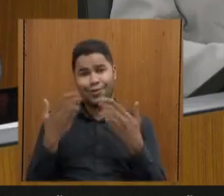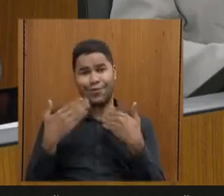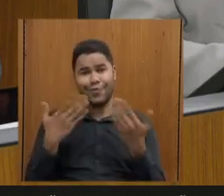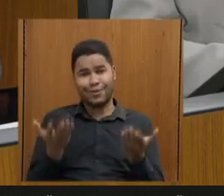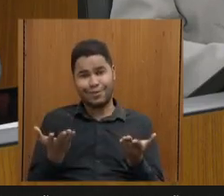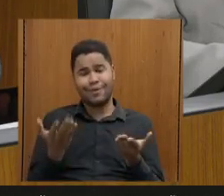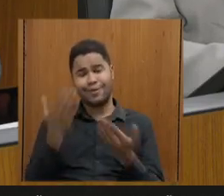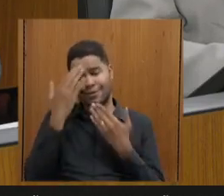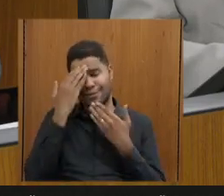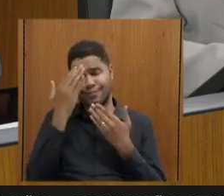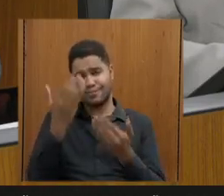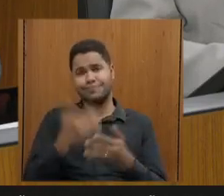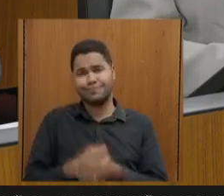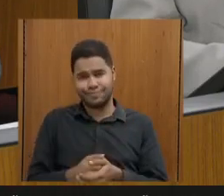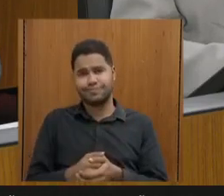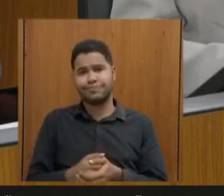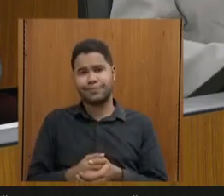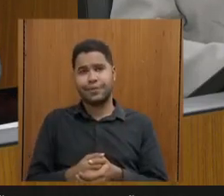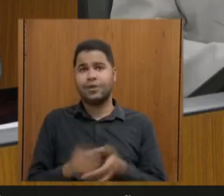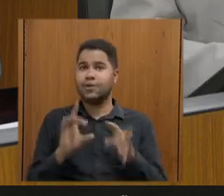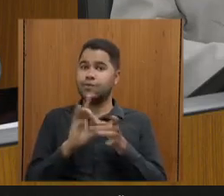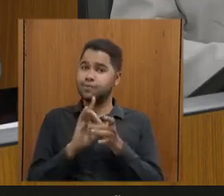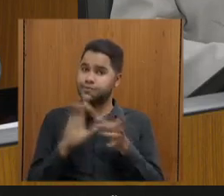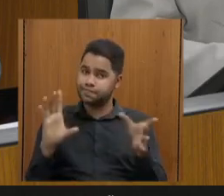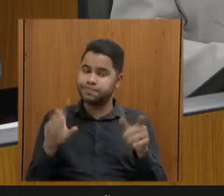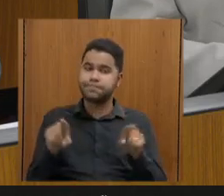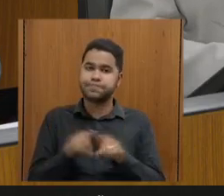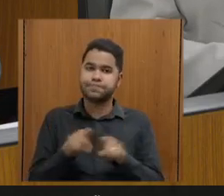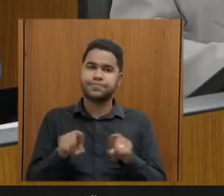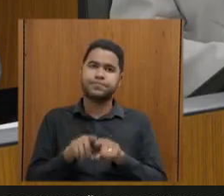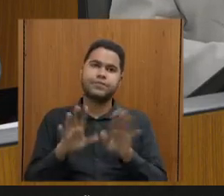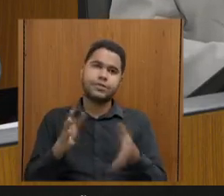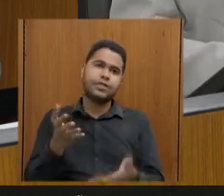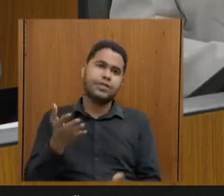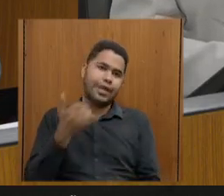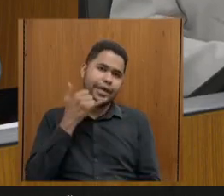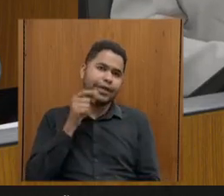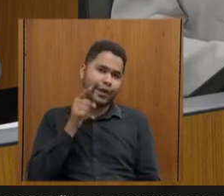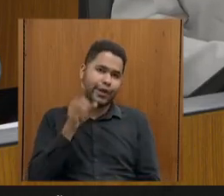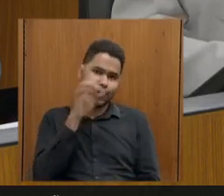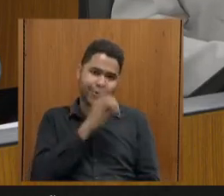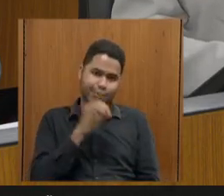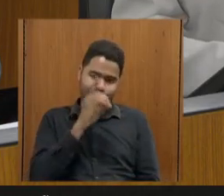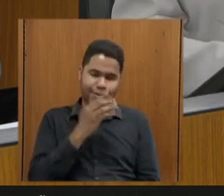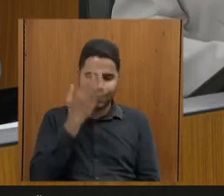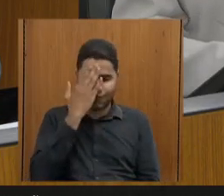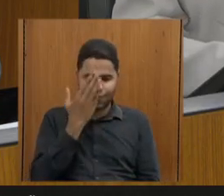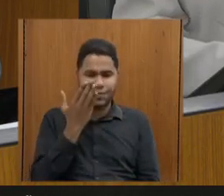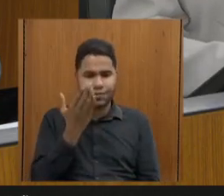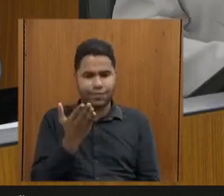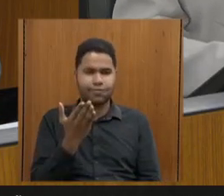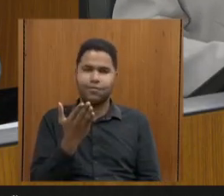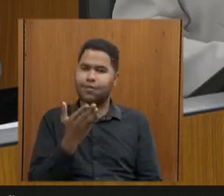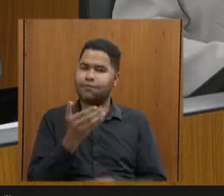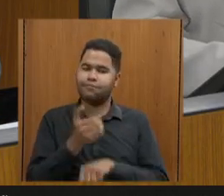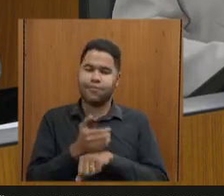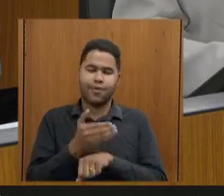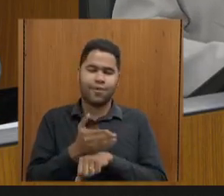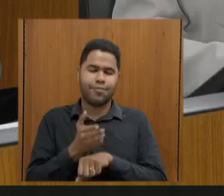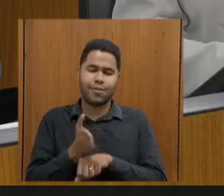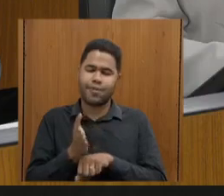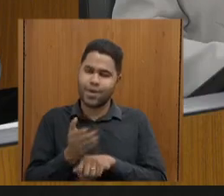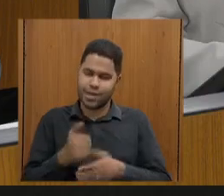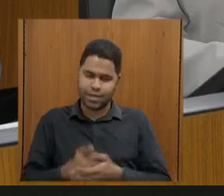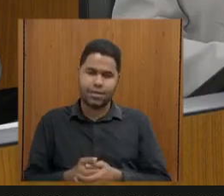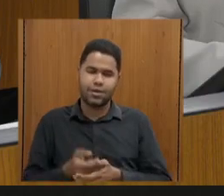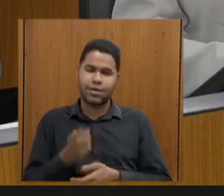eu agradeço aí pela sua disponibilidade e também já te liguei domingo porque eu sei que você tá aí para todos é pau para